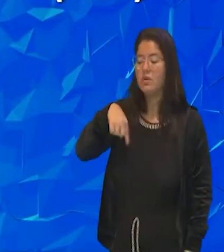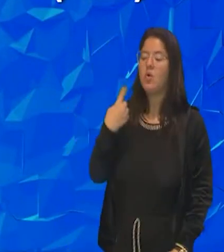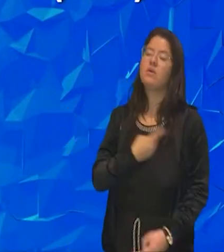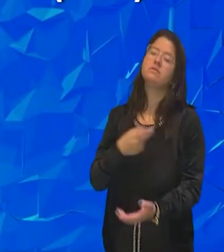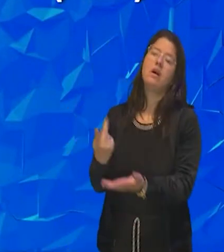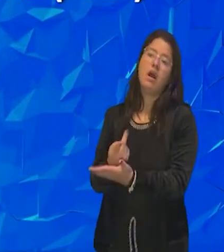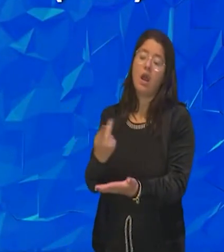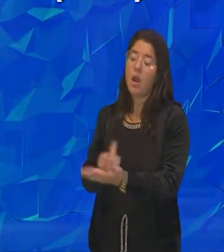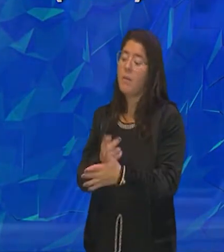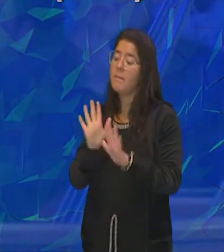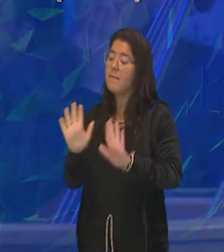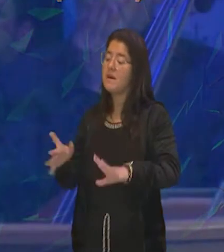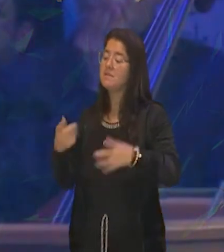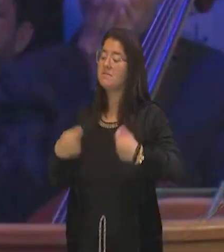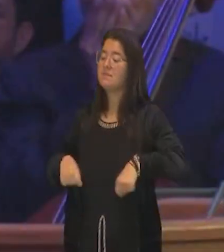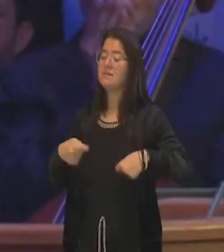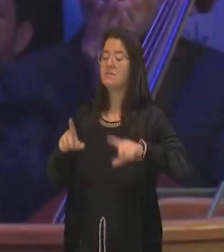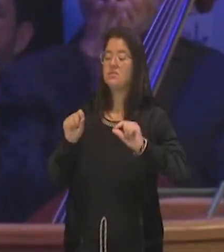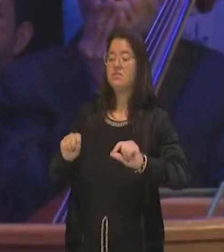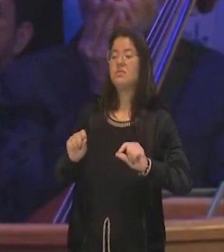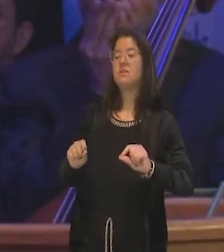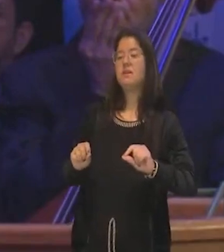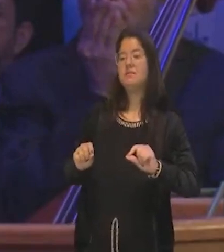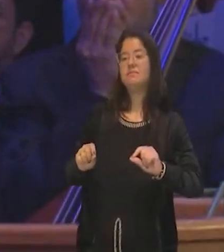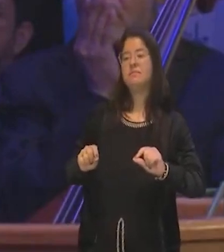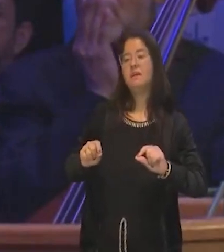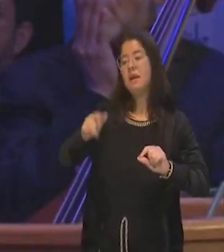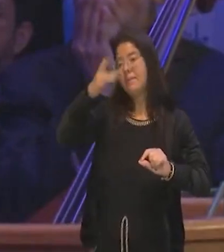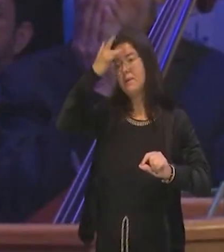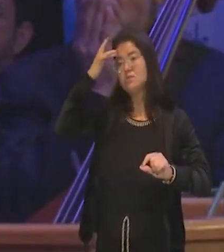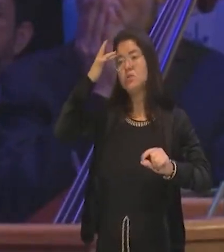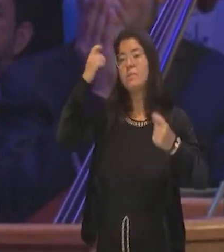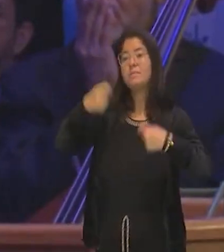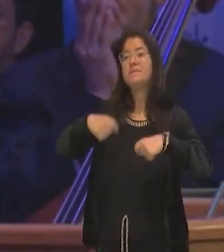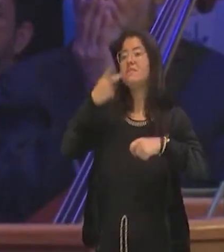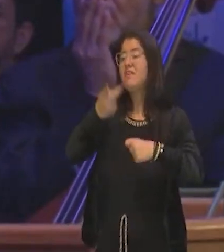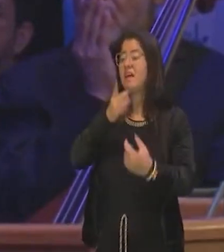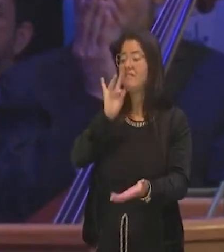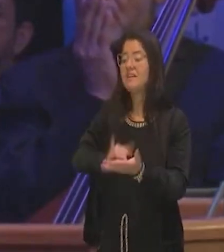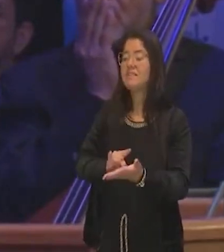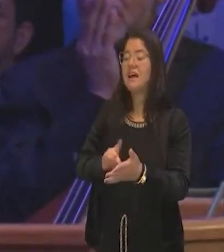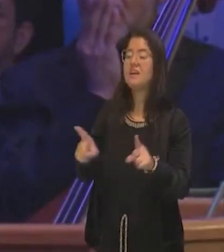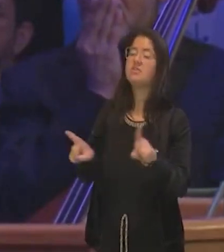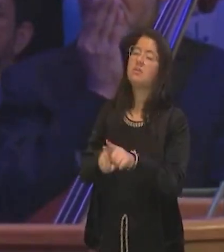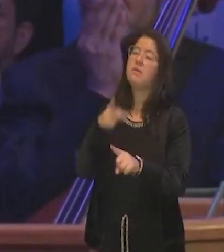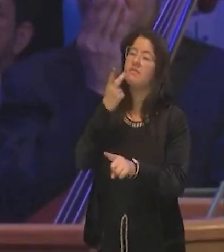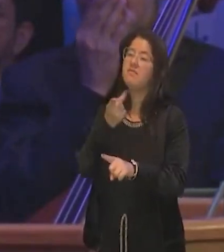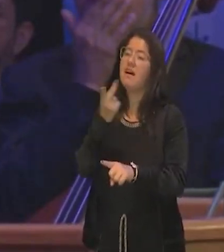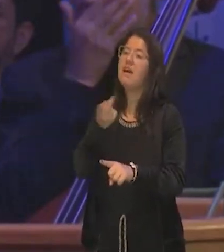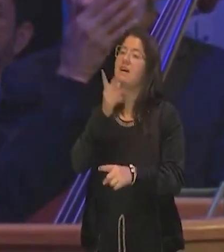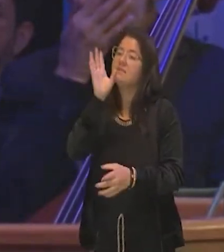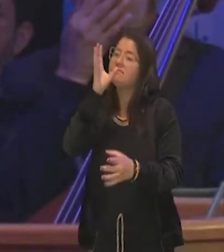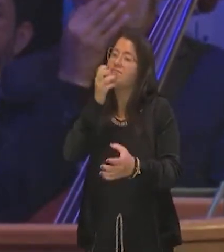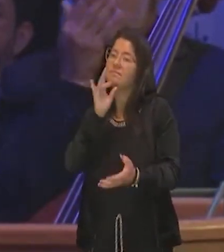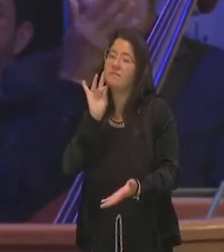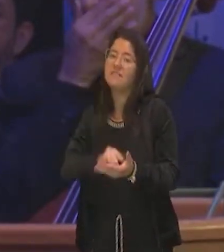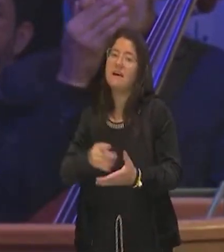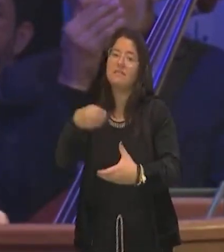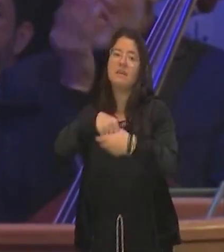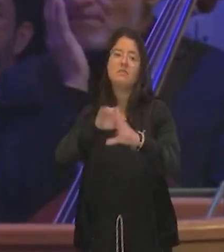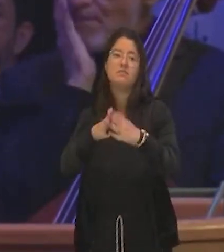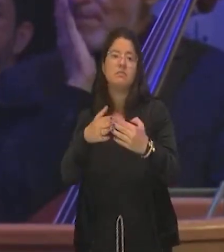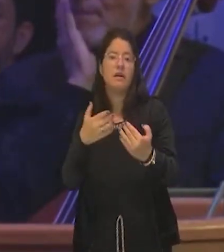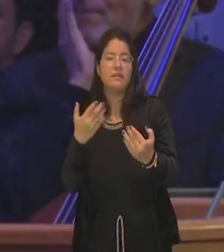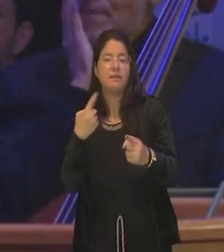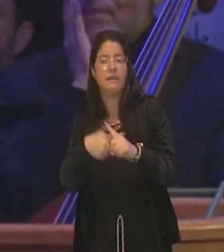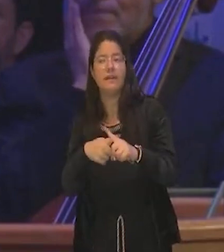erramos, mas é preciso haver coerência no lar, é preciso haver coerência no trabalho, na igreja, em todos os